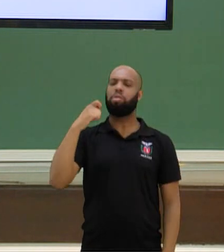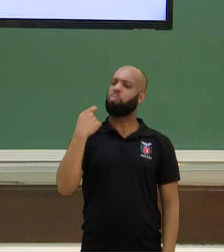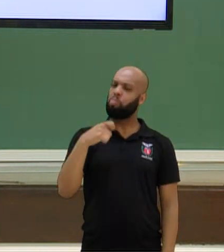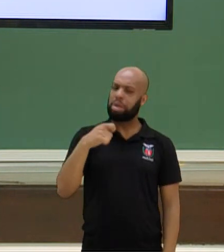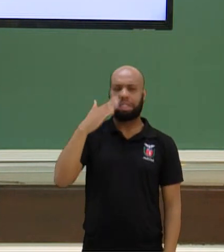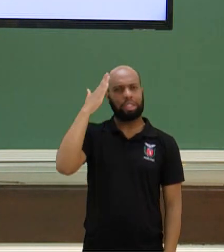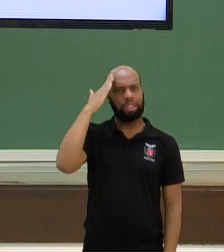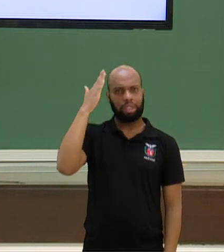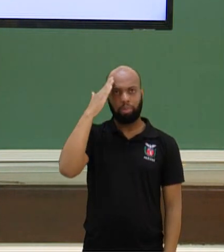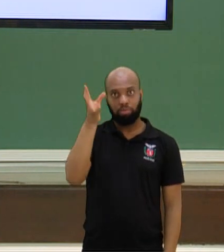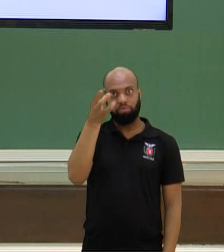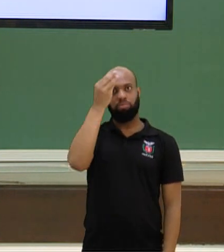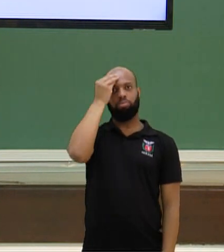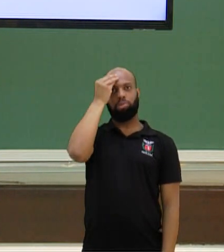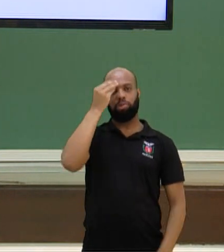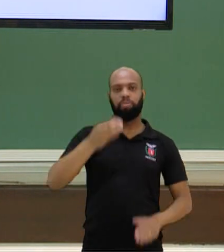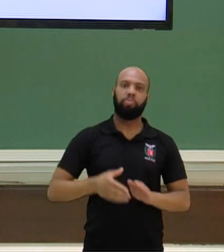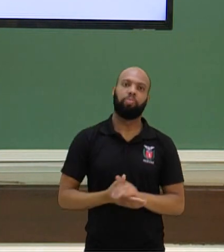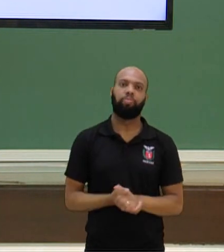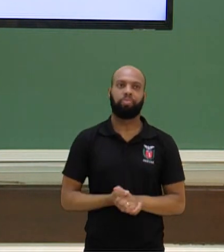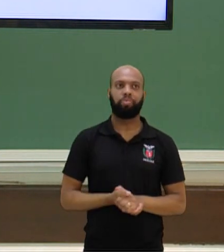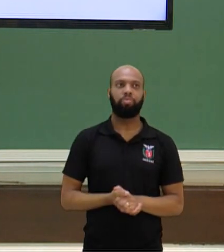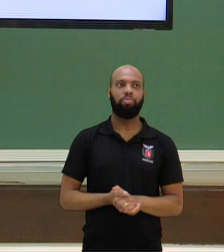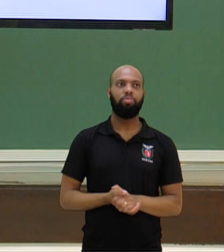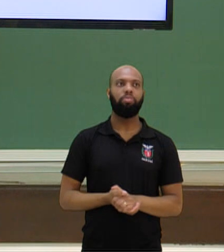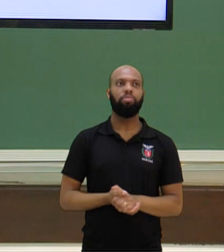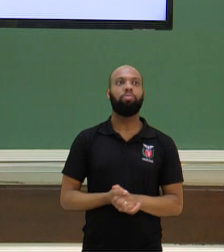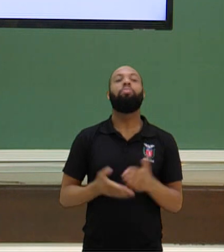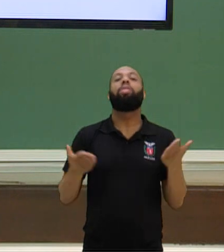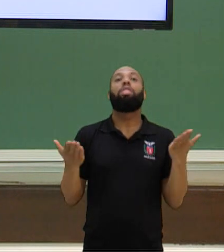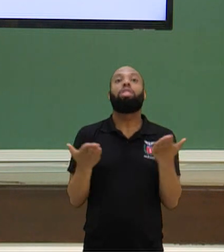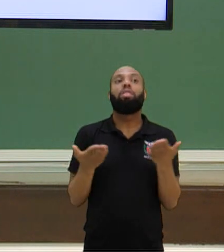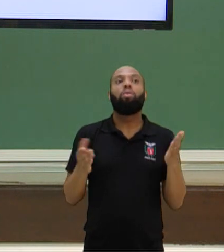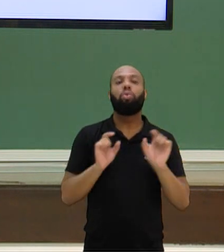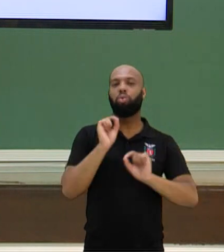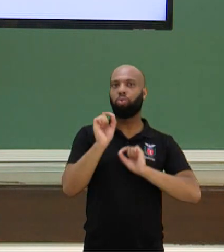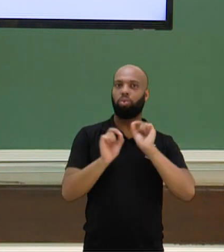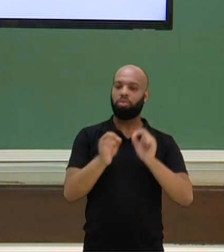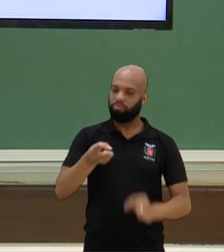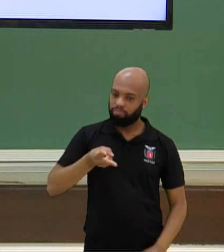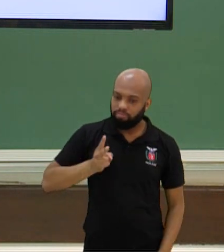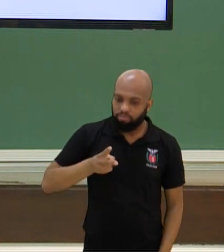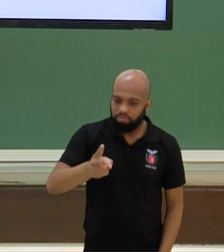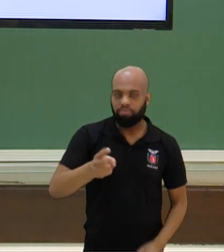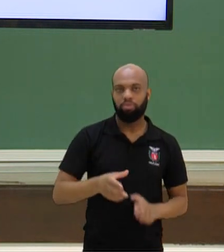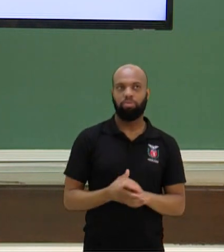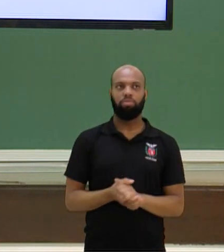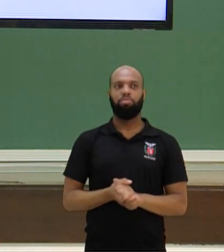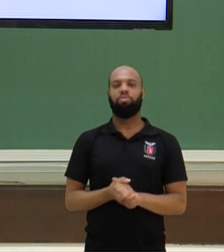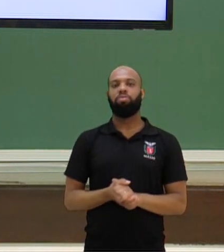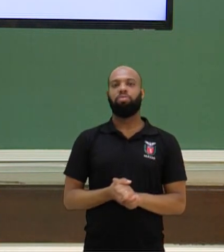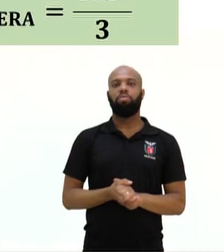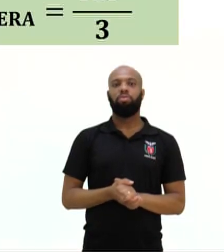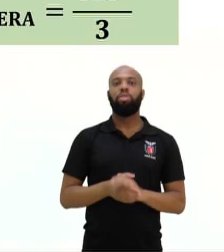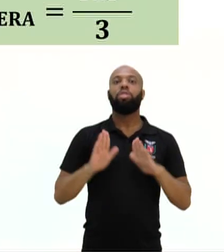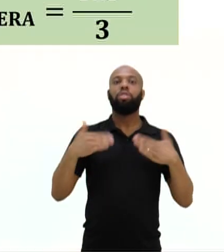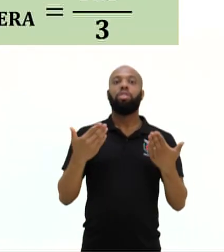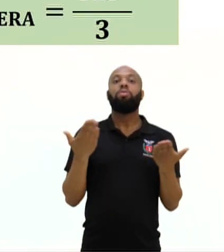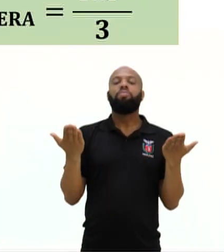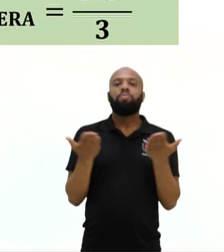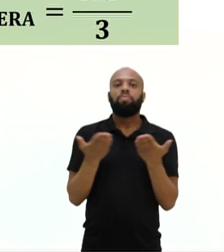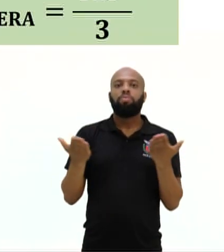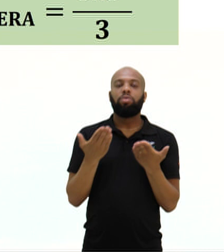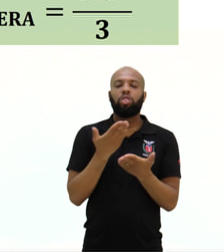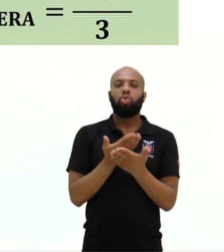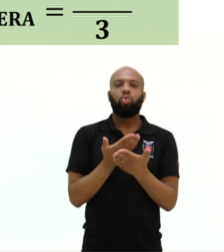esses na ponta da língua, tá bom? Então, agora vamos continuar aqui, tá? Nós vamos ver como